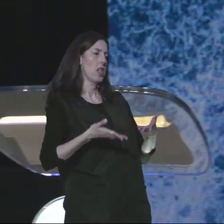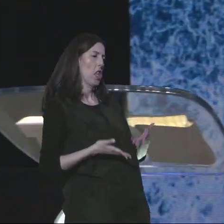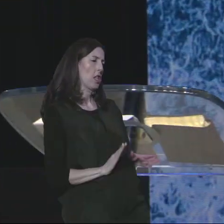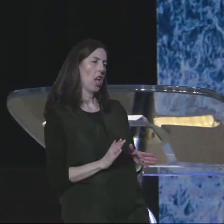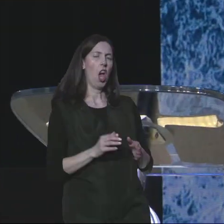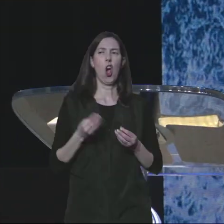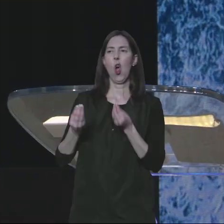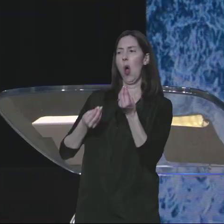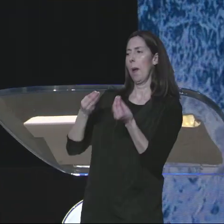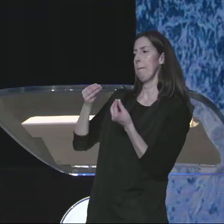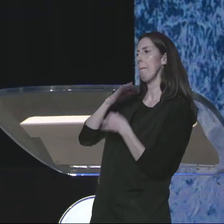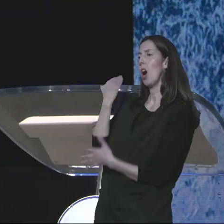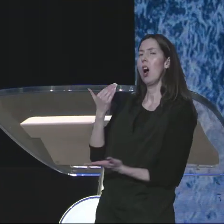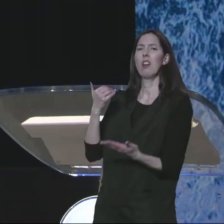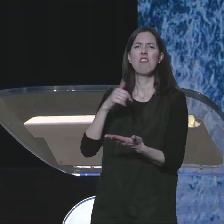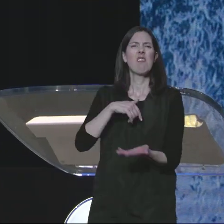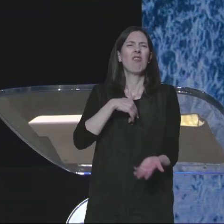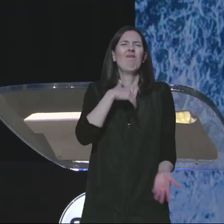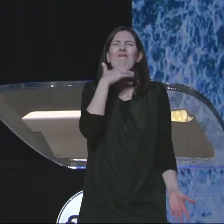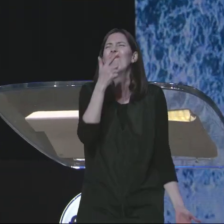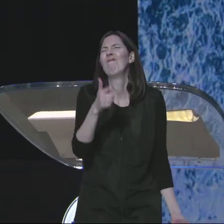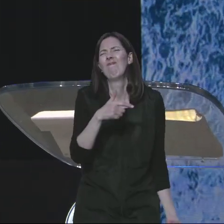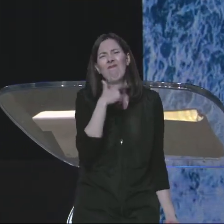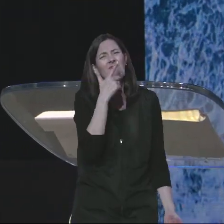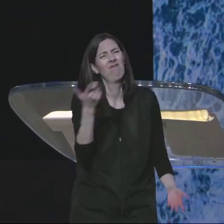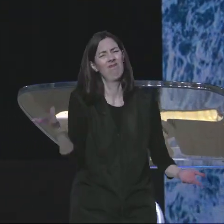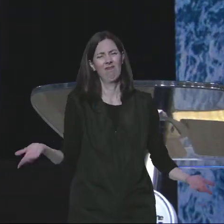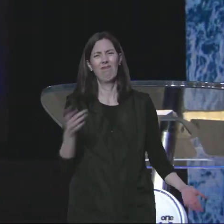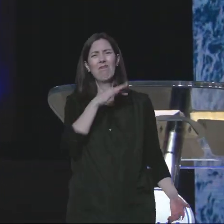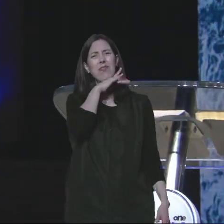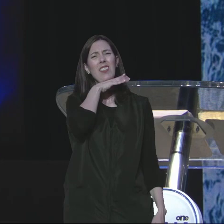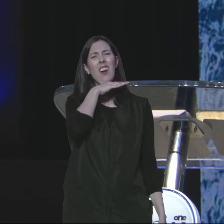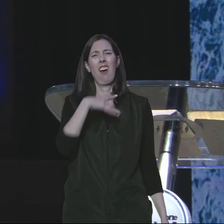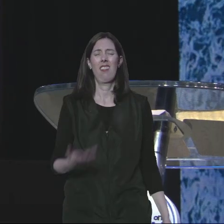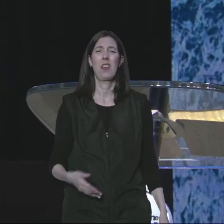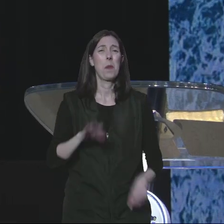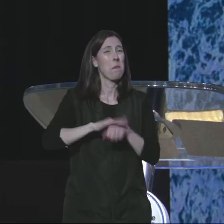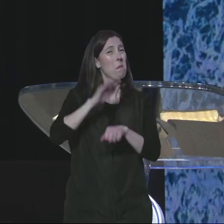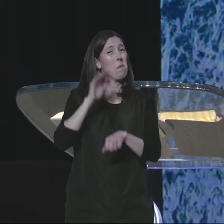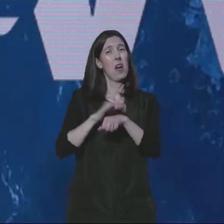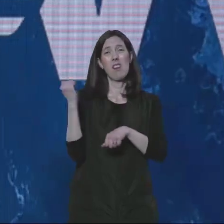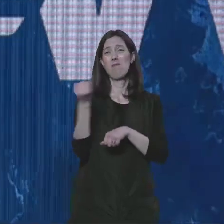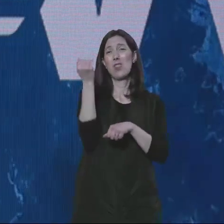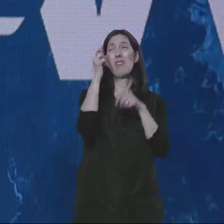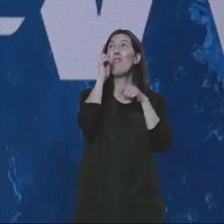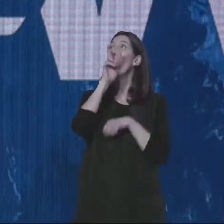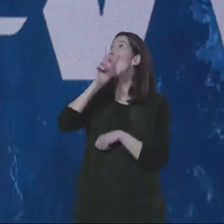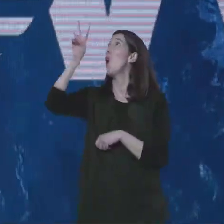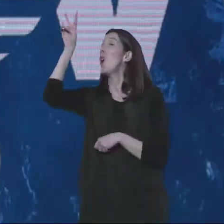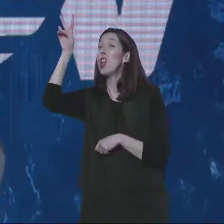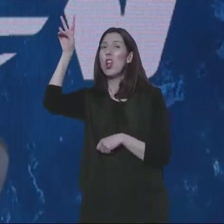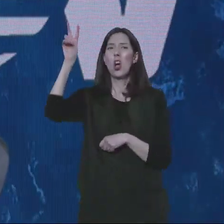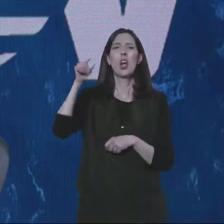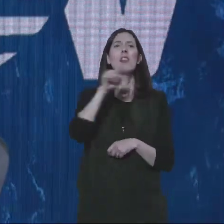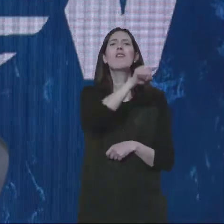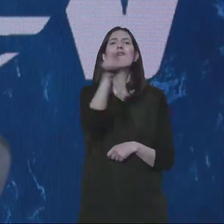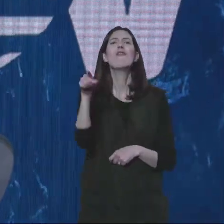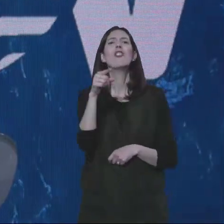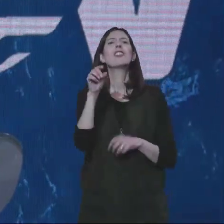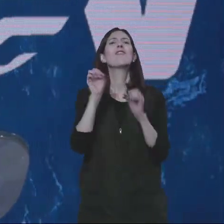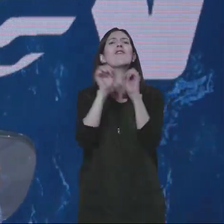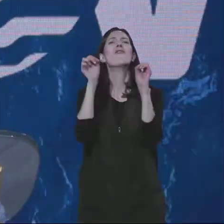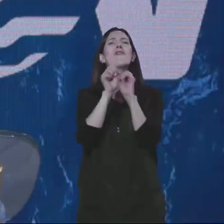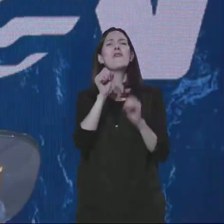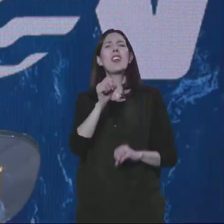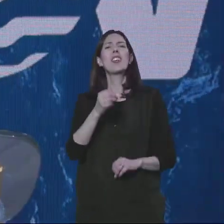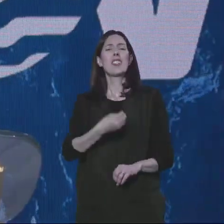morreu, não importa. O que importa é para onde você olhou e o que você fez com isso aqui da tua